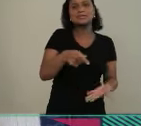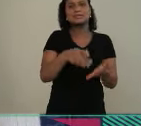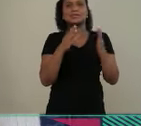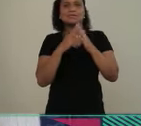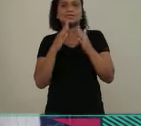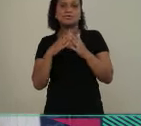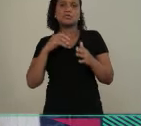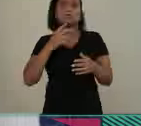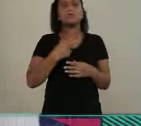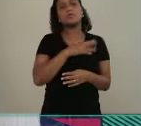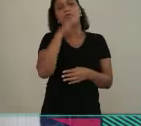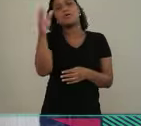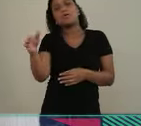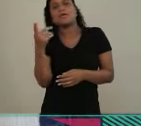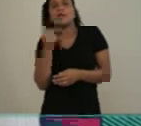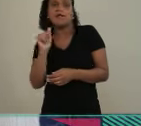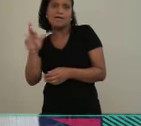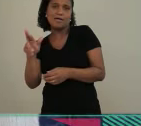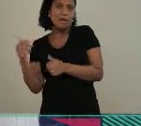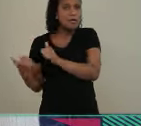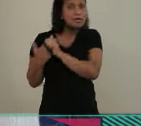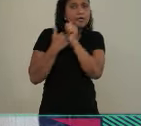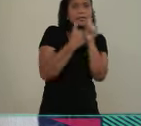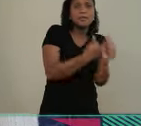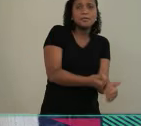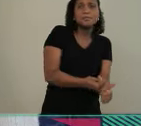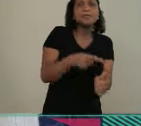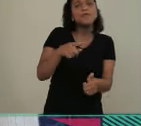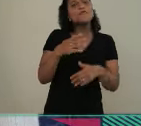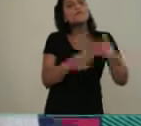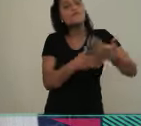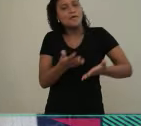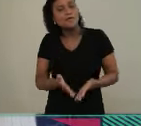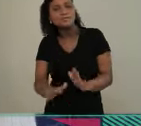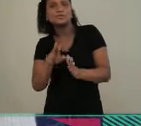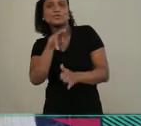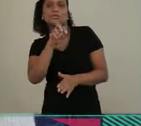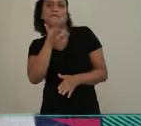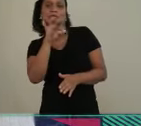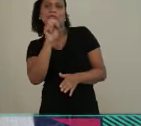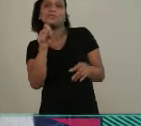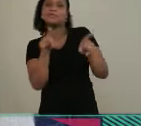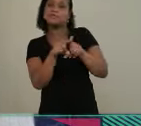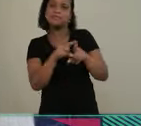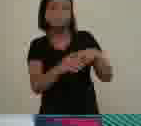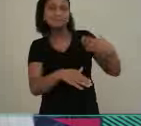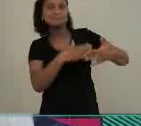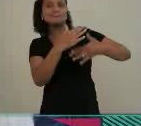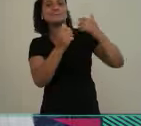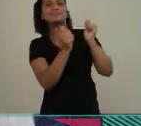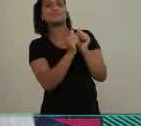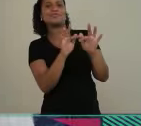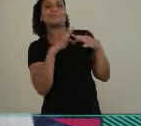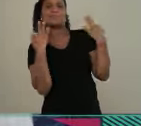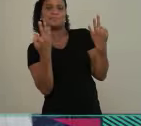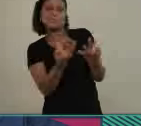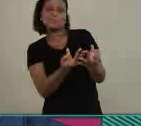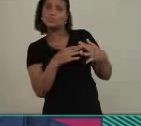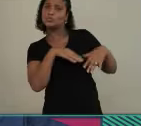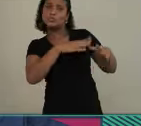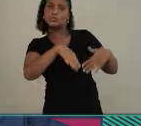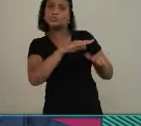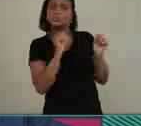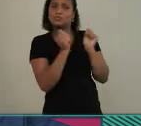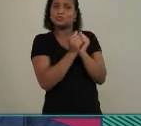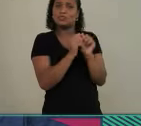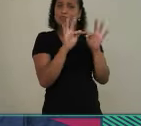E depois foram nascendo os netos, também vai crescendo a família, e com todo mundo, assim, a família vai sendo constituída de uma forma natural. Com